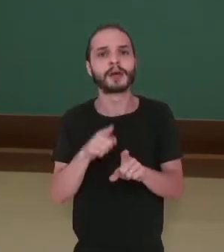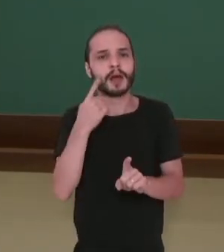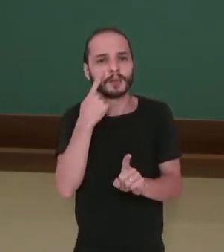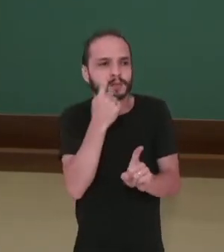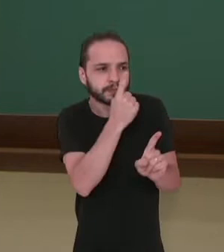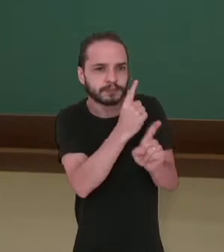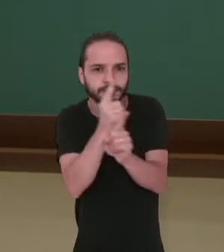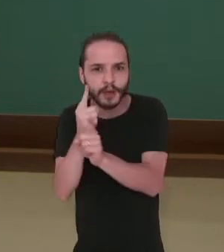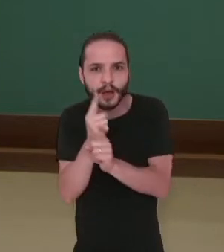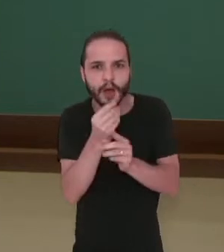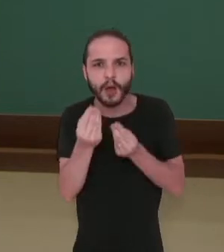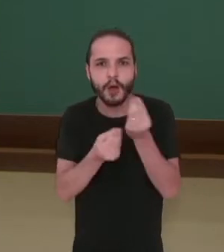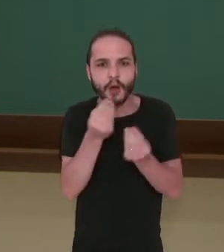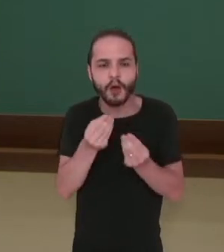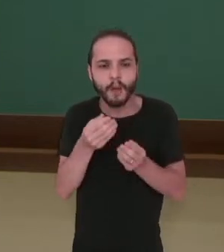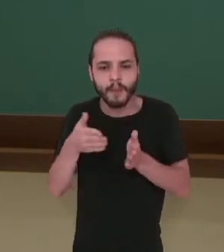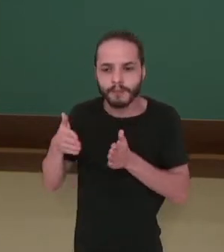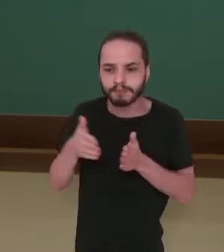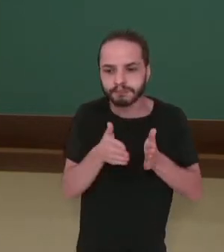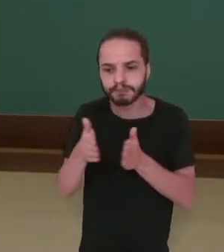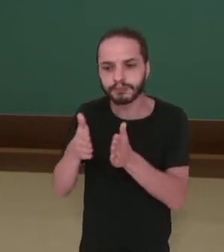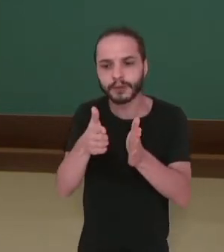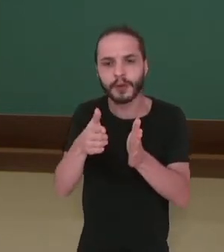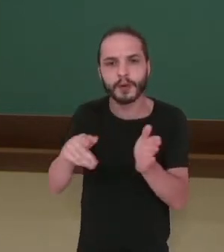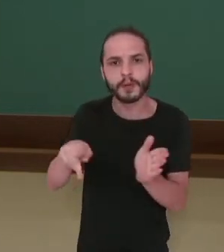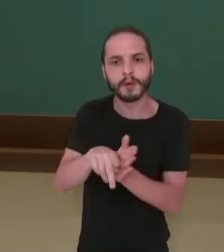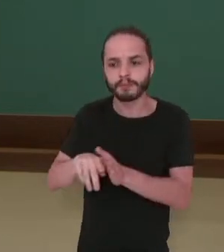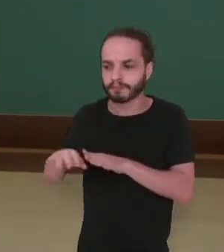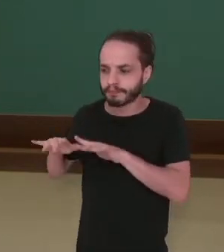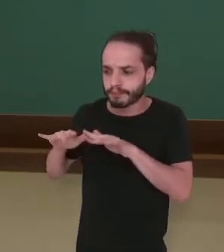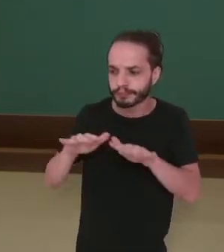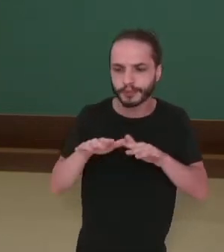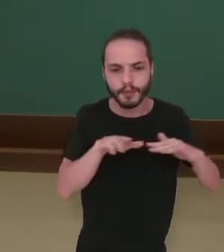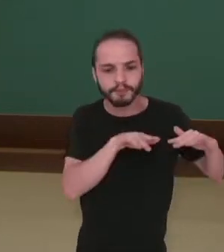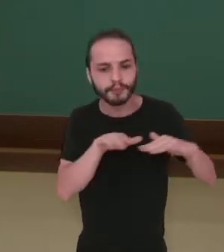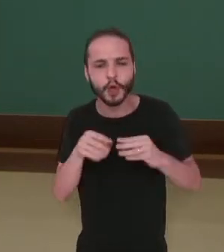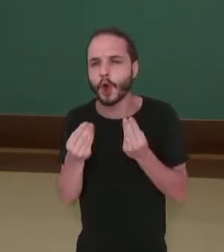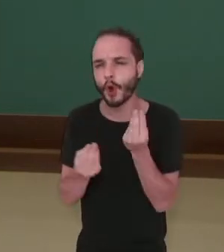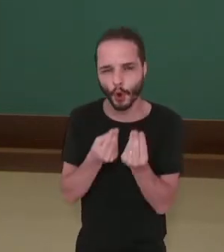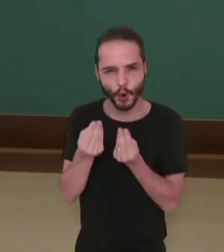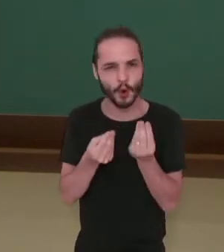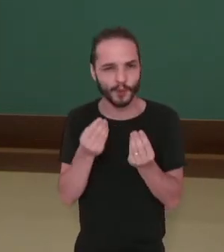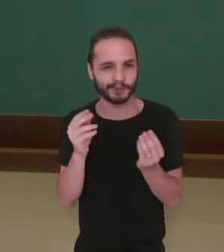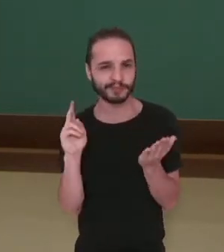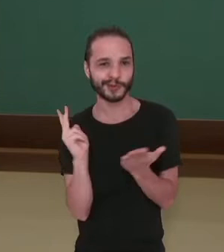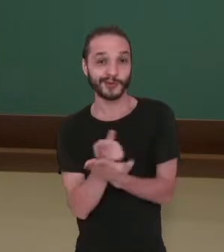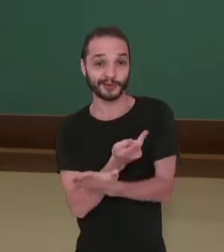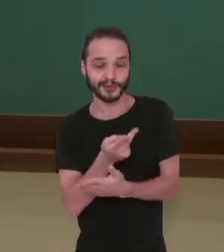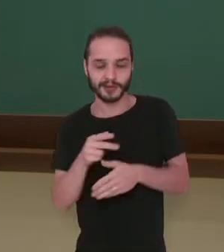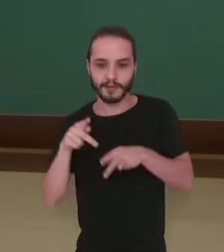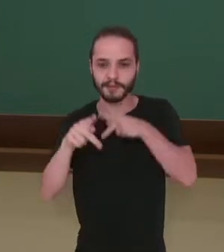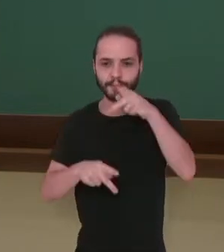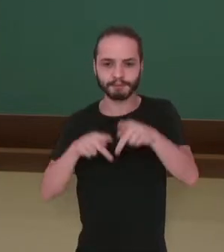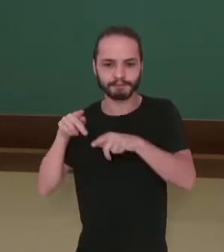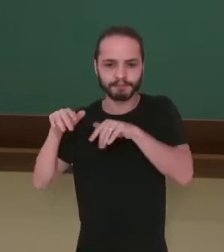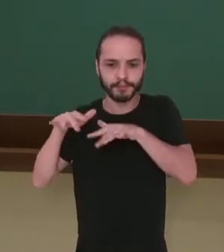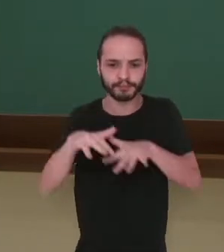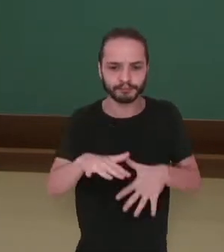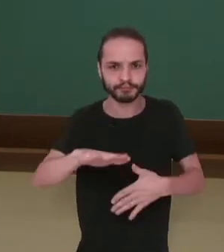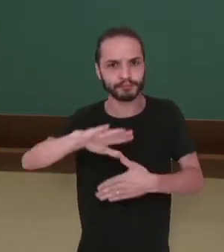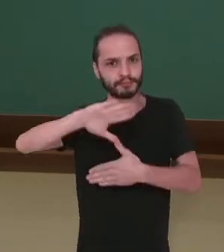as rotas do povoamento americano, como aconteceu esse povoamento. É isso que nós vamos ver. Então